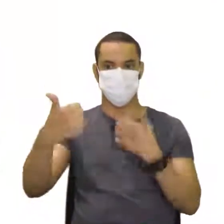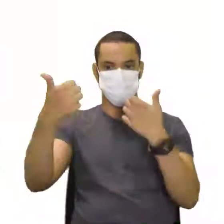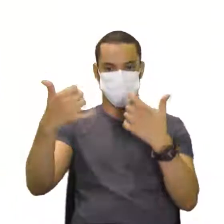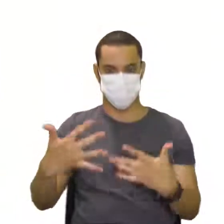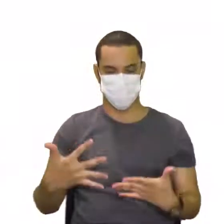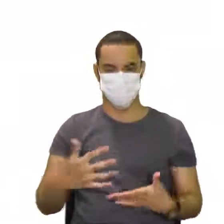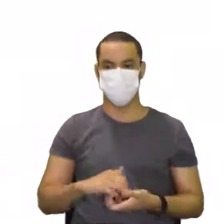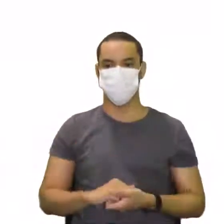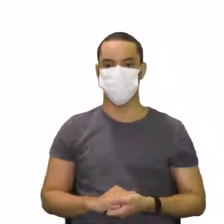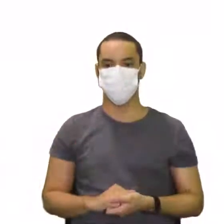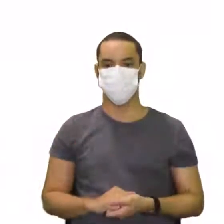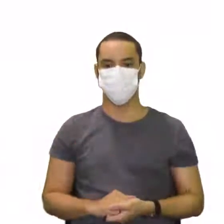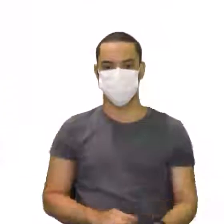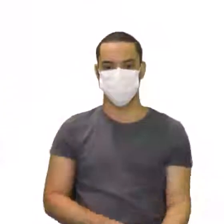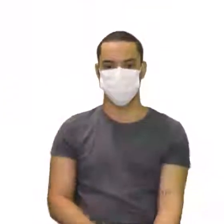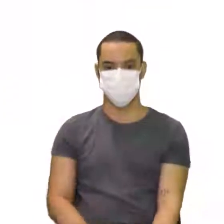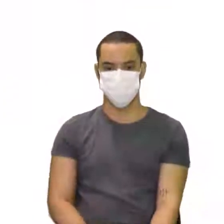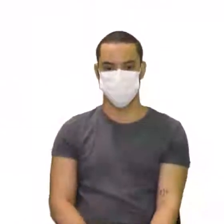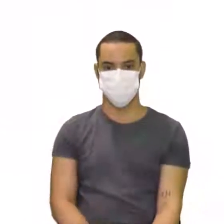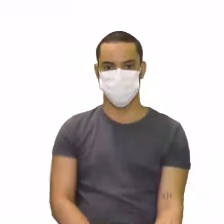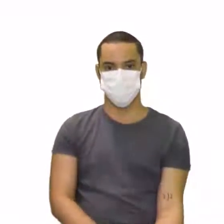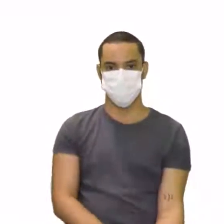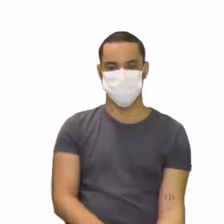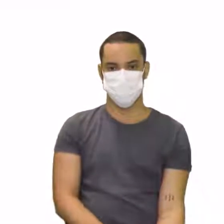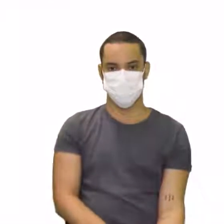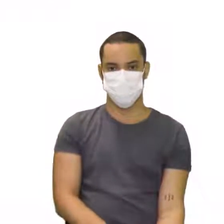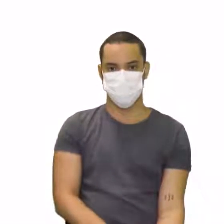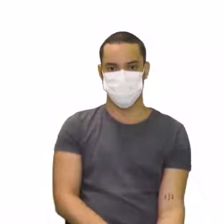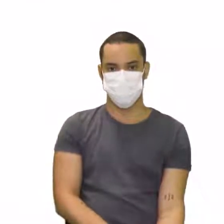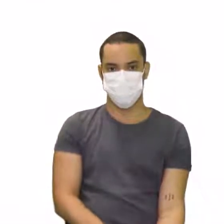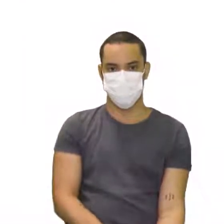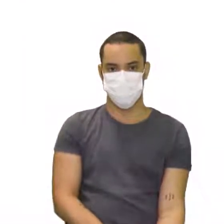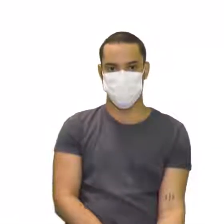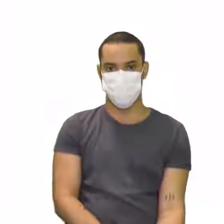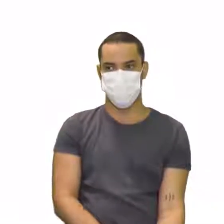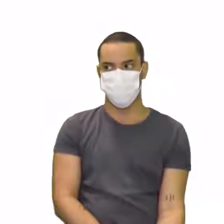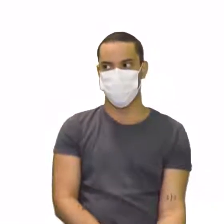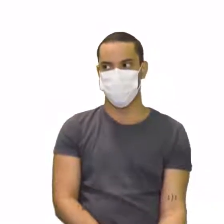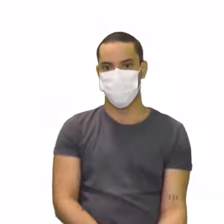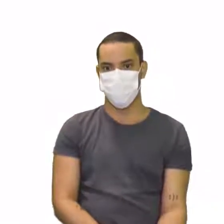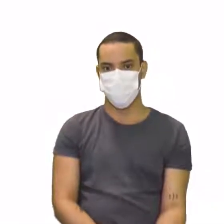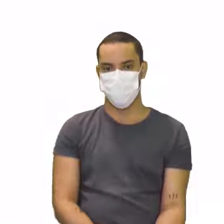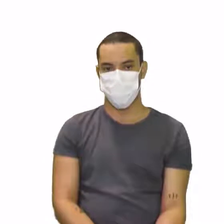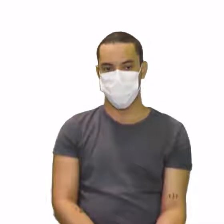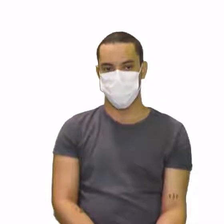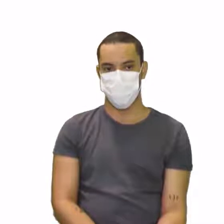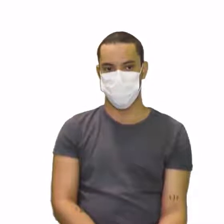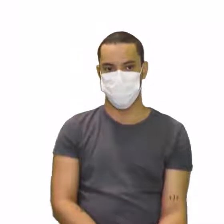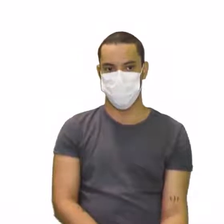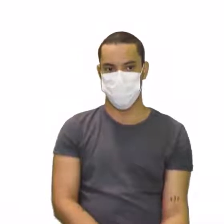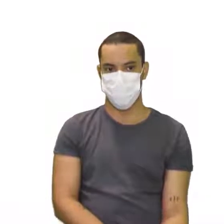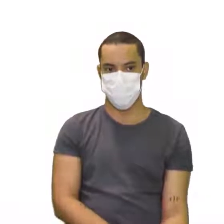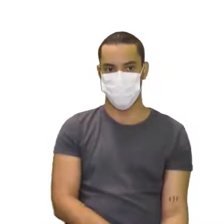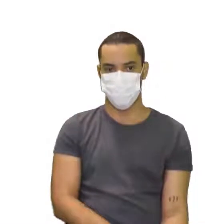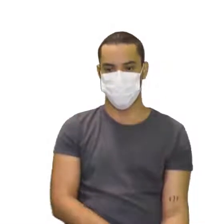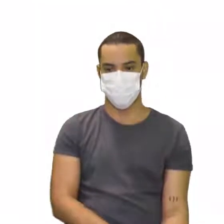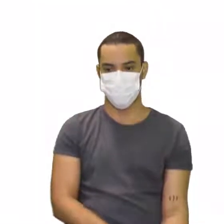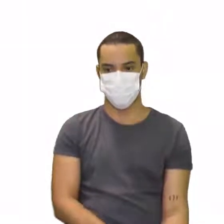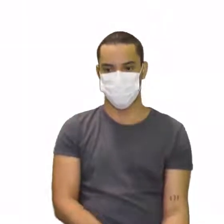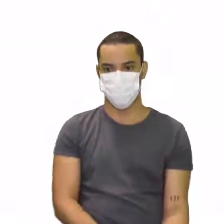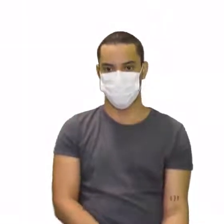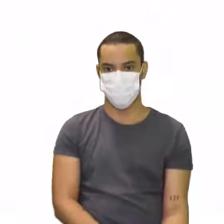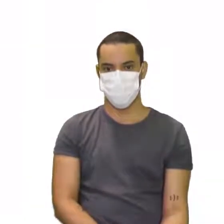pouco, tá? E continuando aqui, ó, o receptor contém um eletroímã que transforma